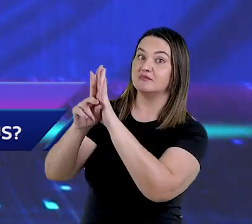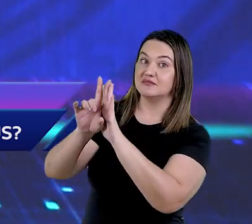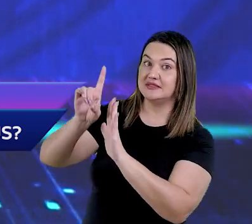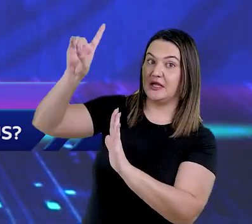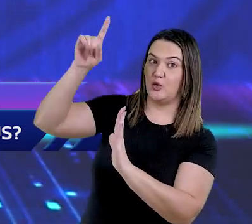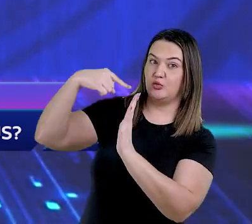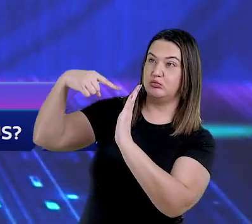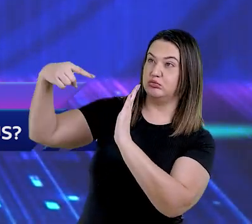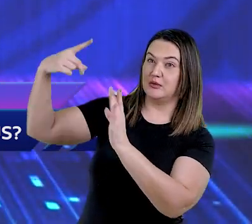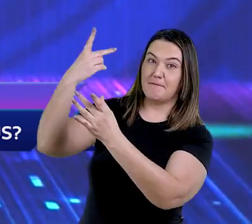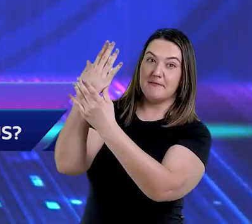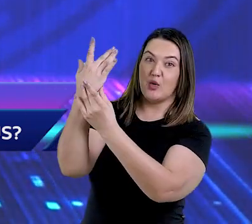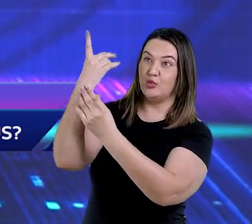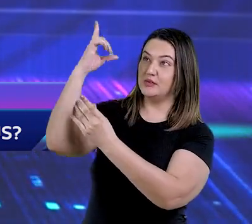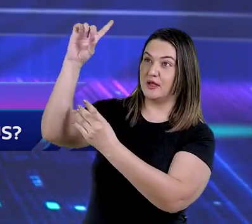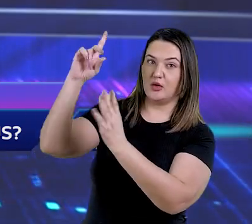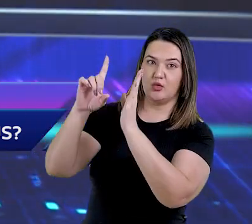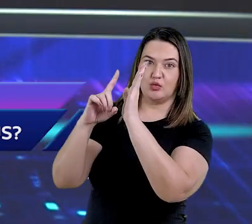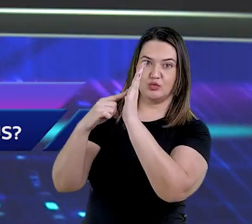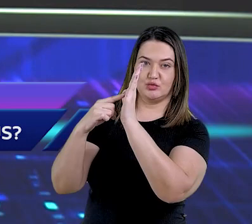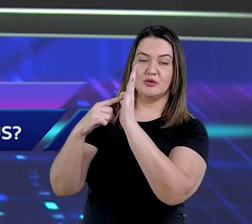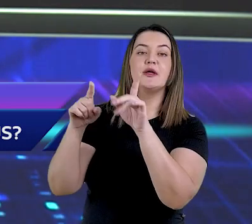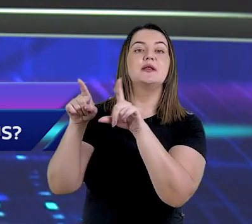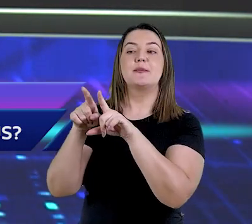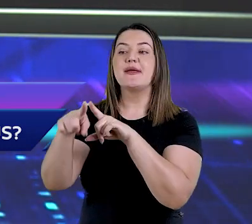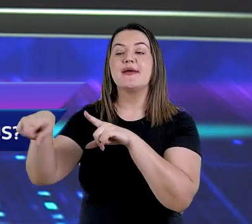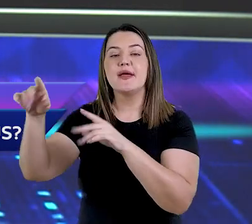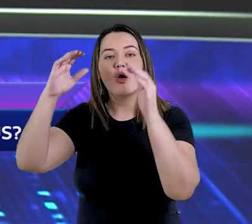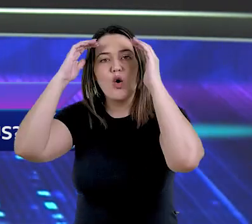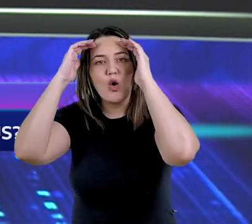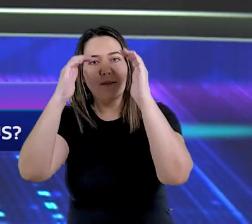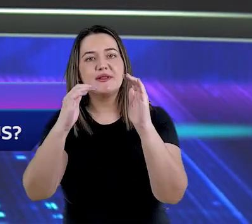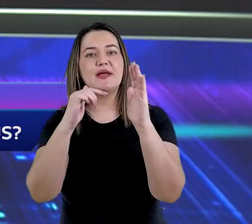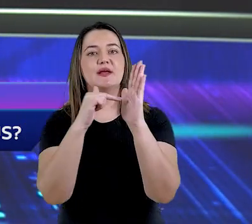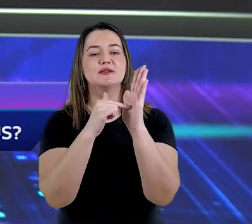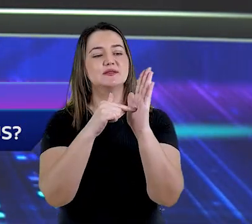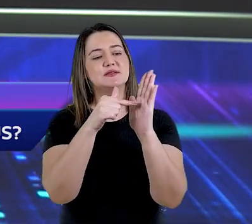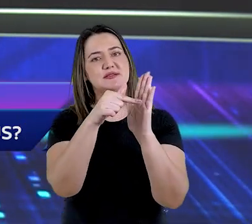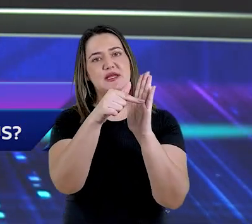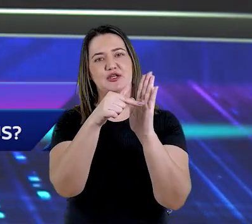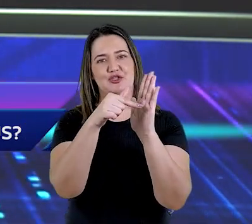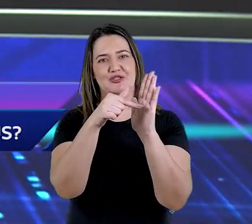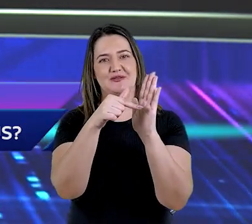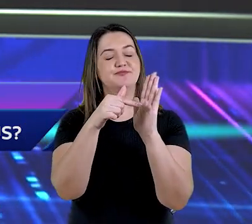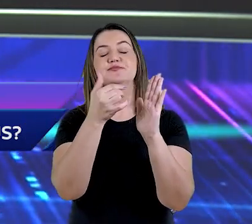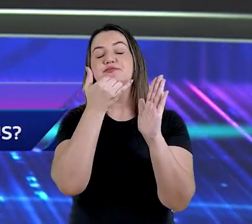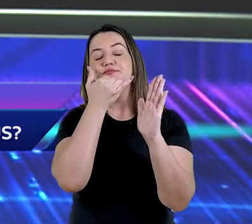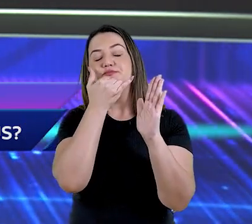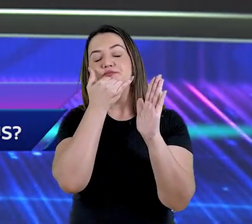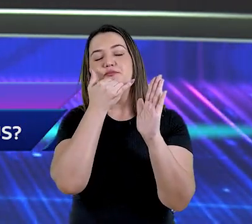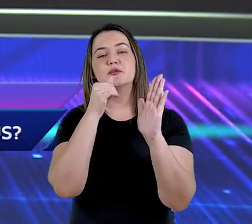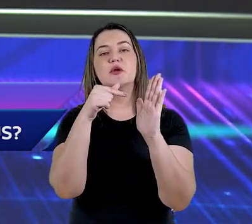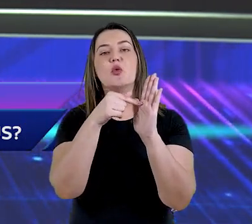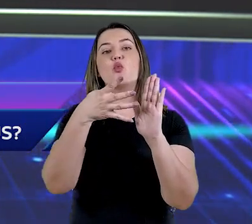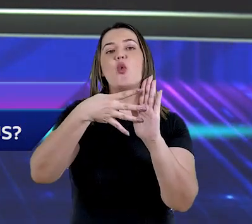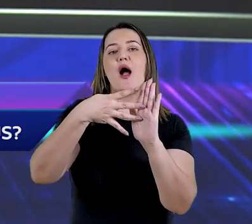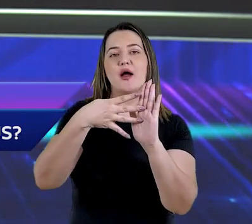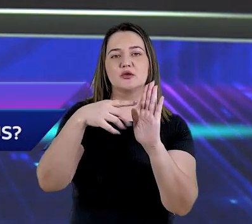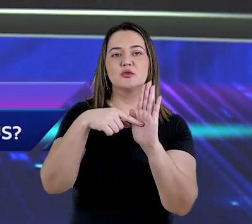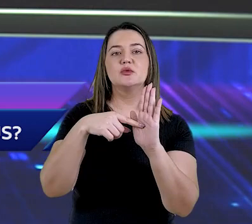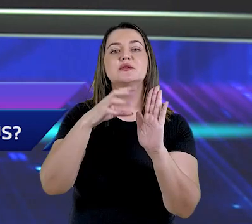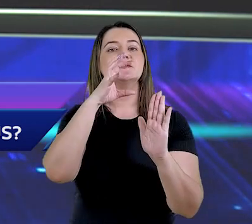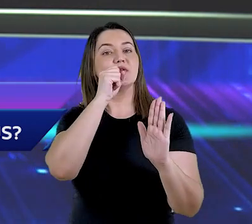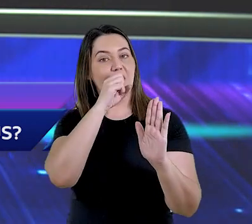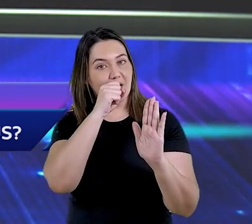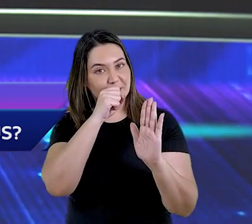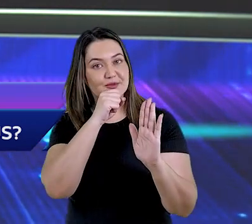que respeita e guarda o dia santificado pelo Senhor, o 7º dia, o sábado, conforme encontramos em